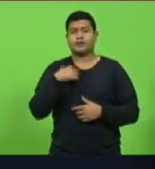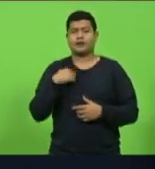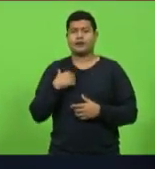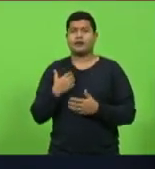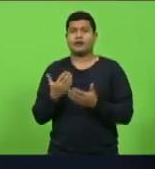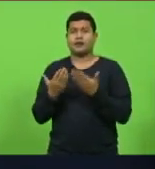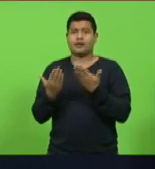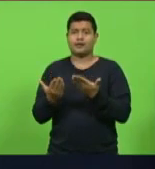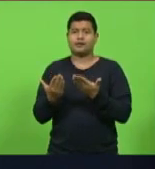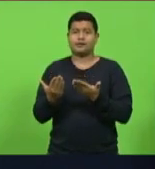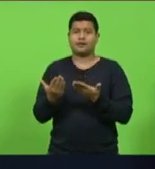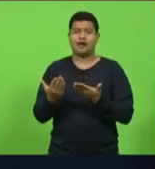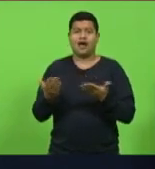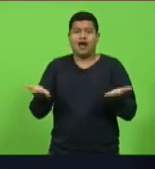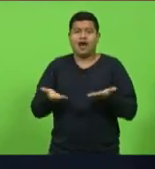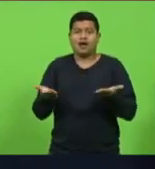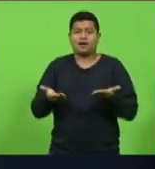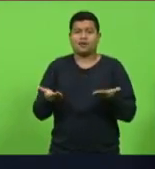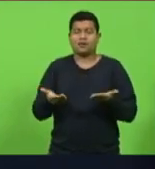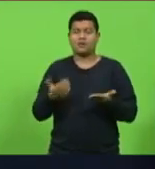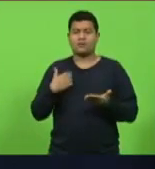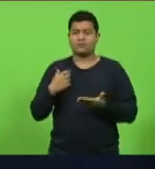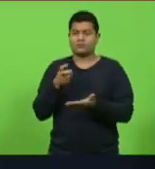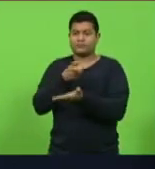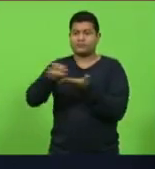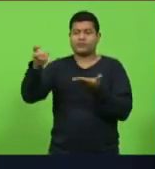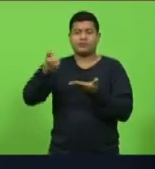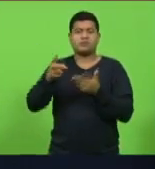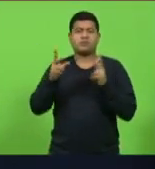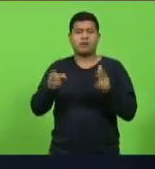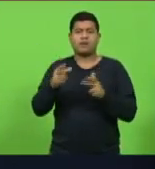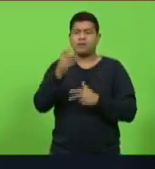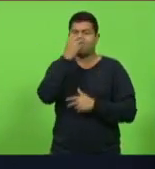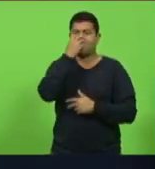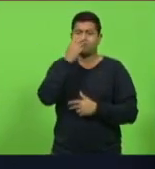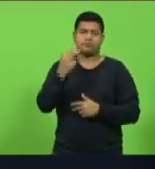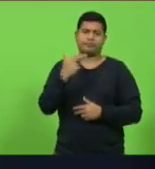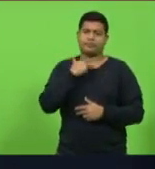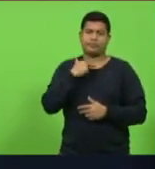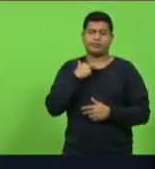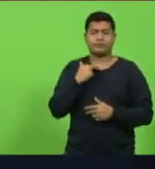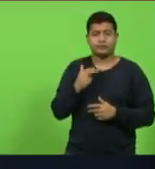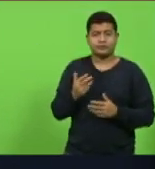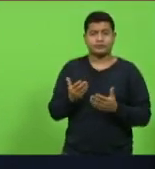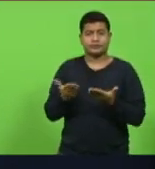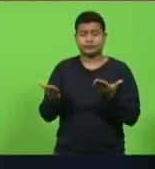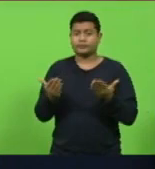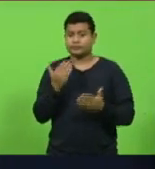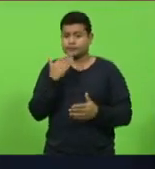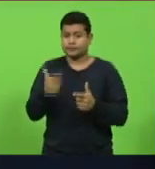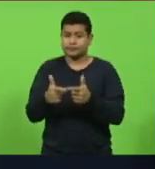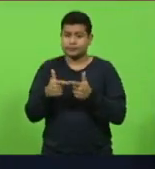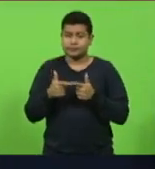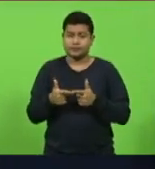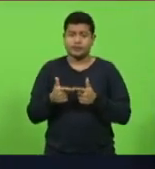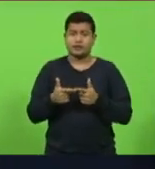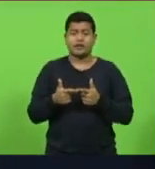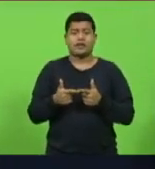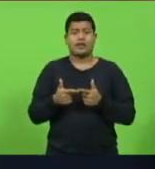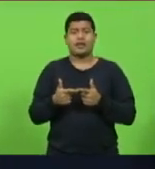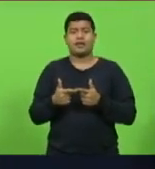como o impeachment a meu ver e com a devida vênia pautadas em divergências alheias ao